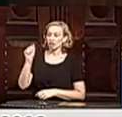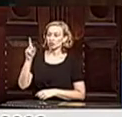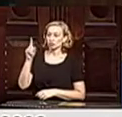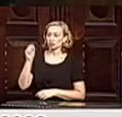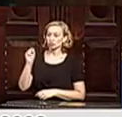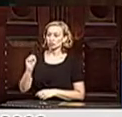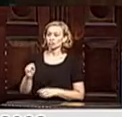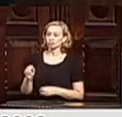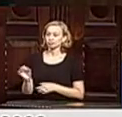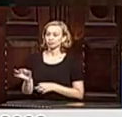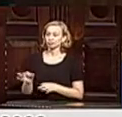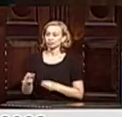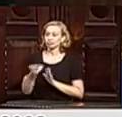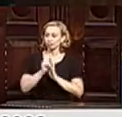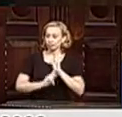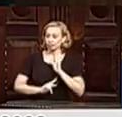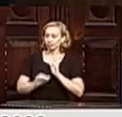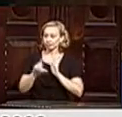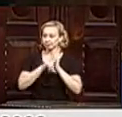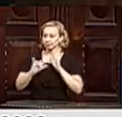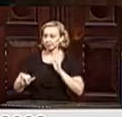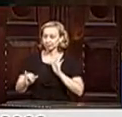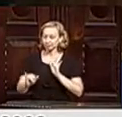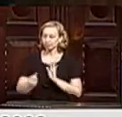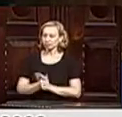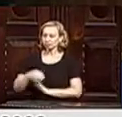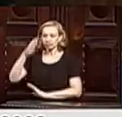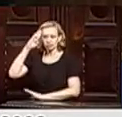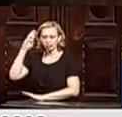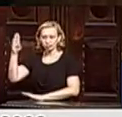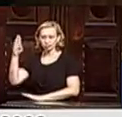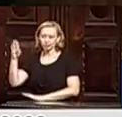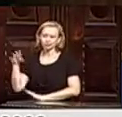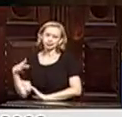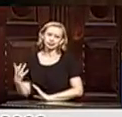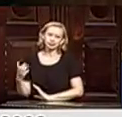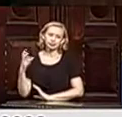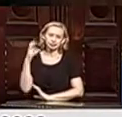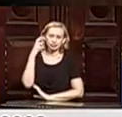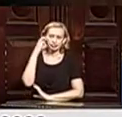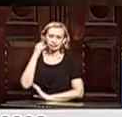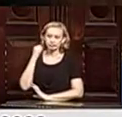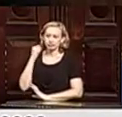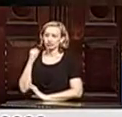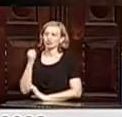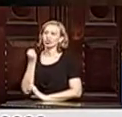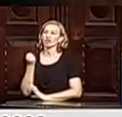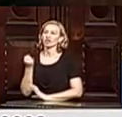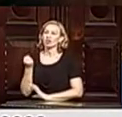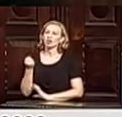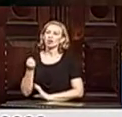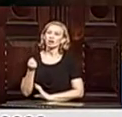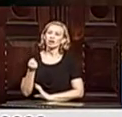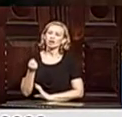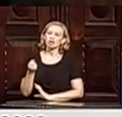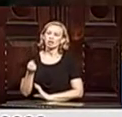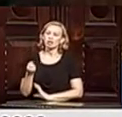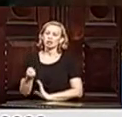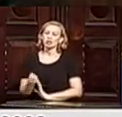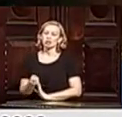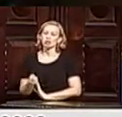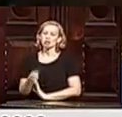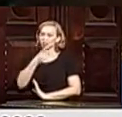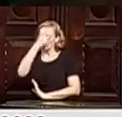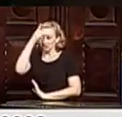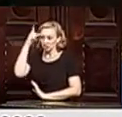é fundamental para acolher aqueles que muitas das vezes têm uma capacidade acadêmica